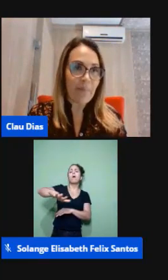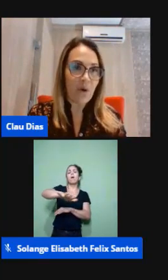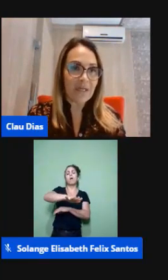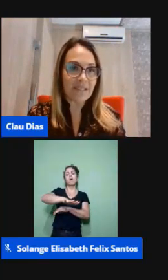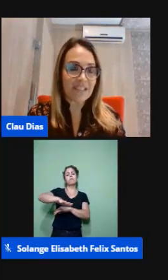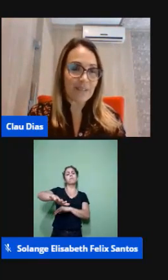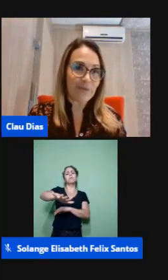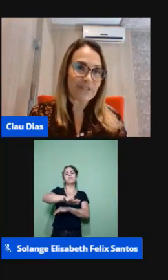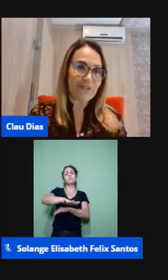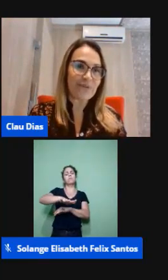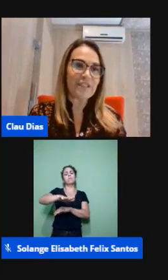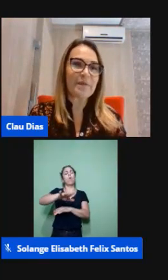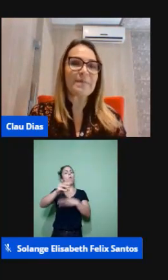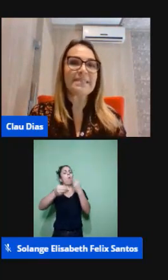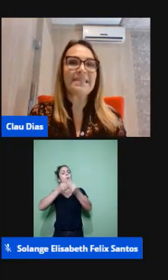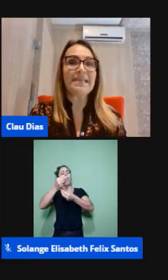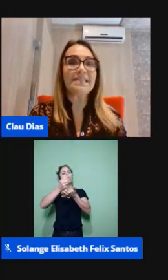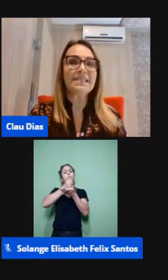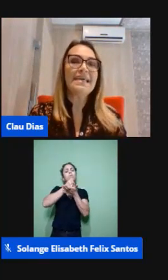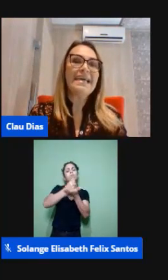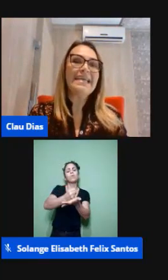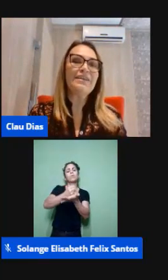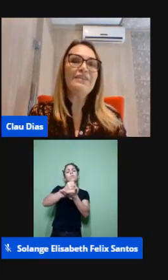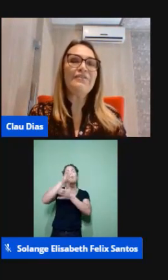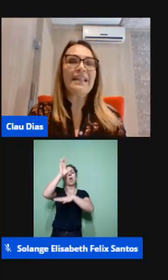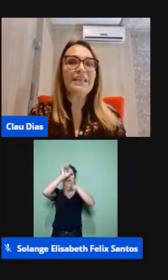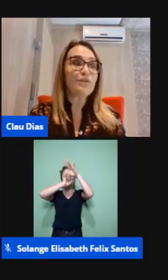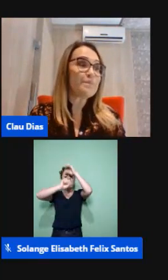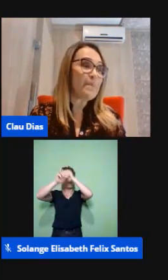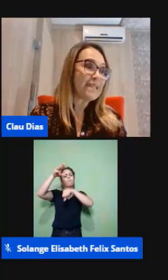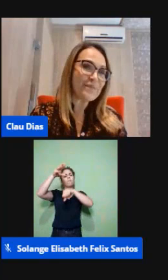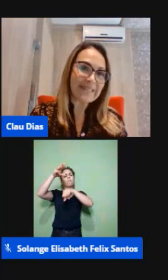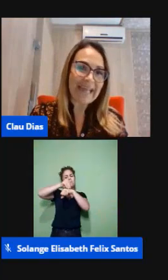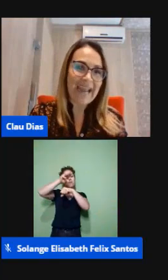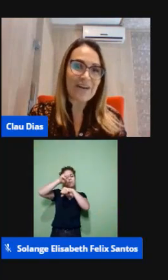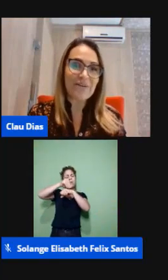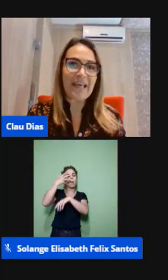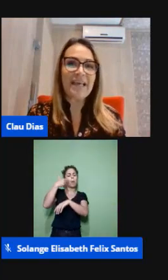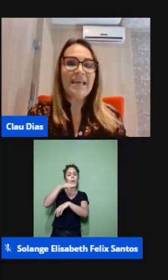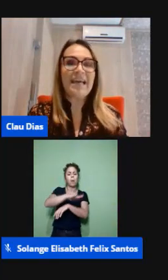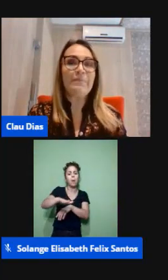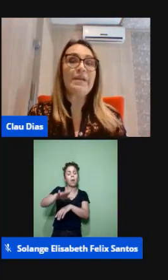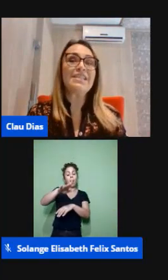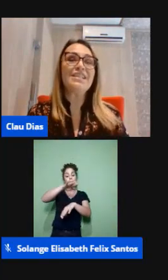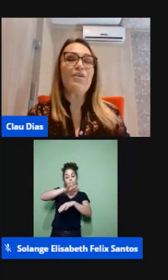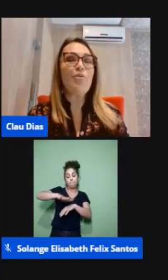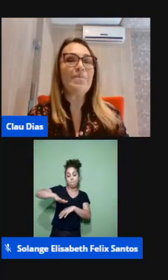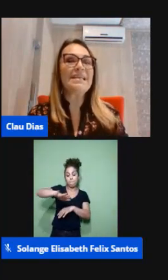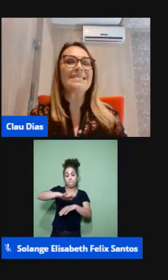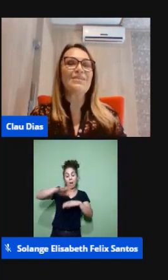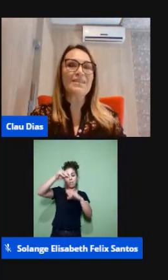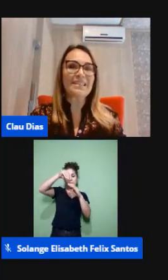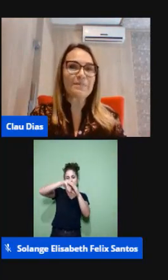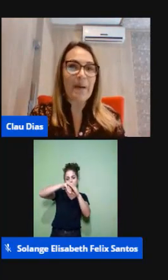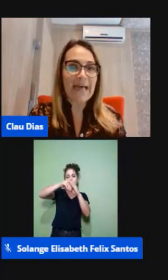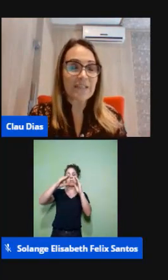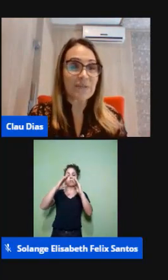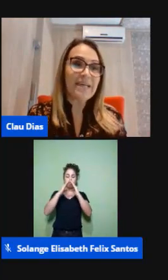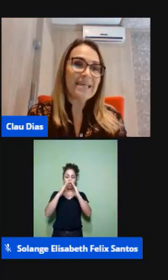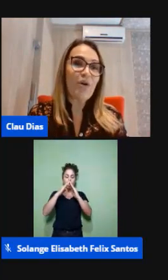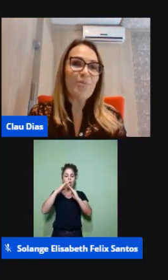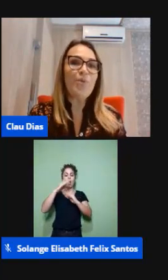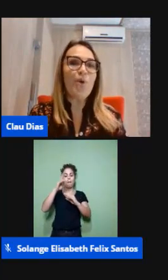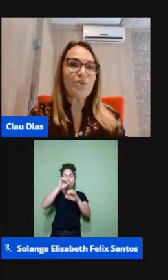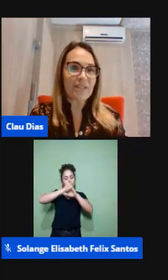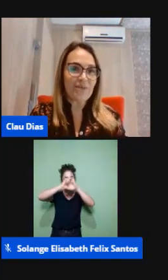espaço colabora na distribuição de conhecimento para as crianças. Então, ele fala que o espaço interno, né, é a partir da compreensão desse